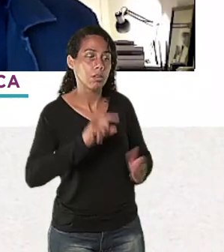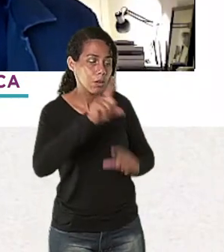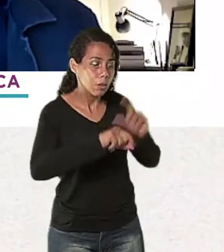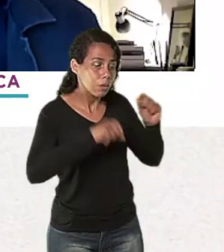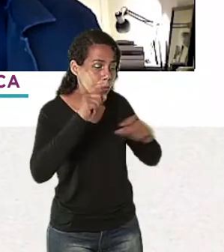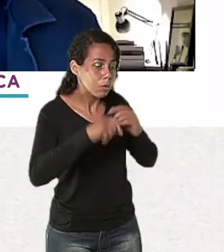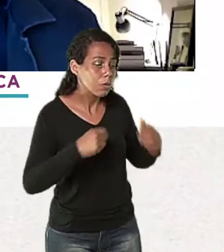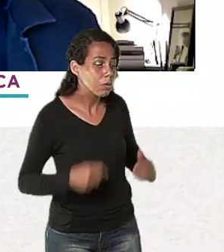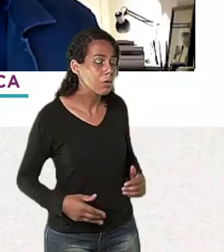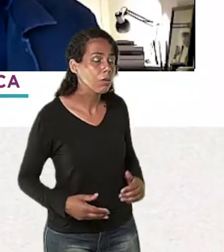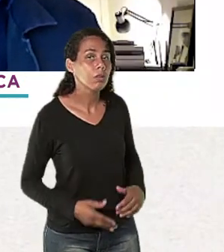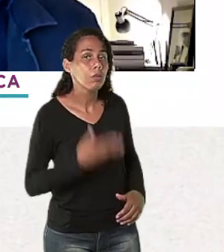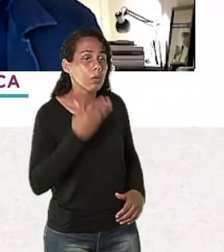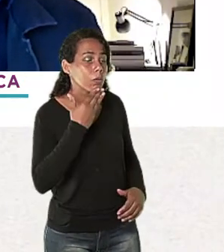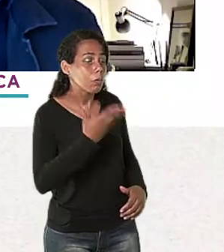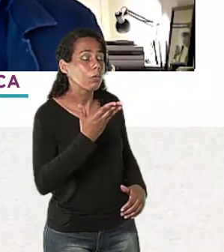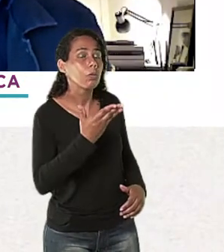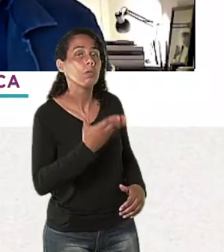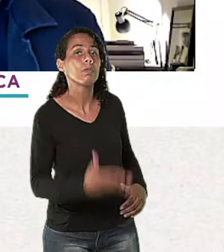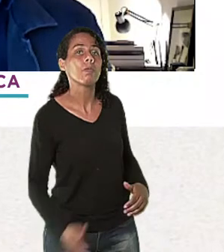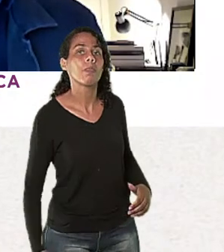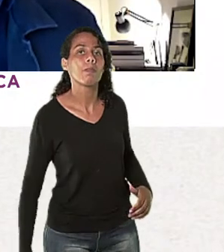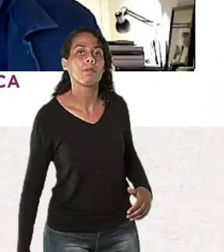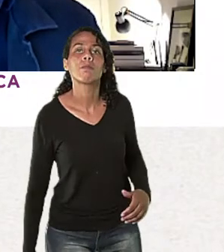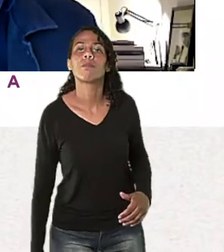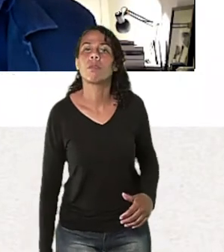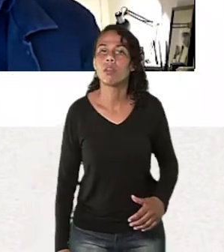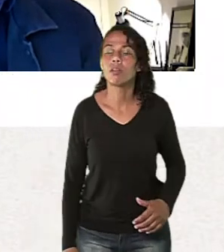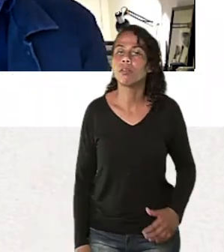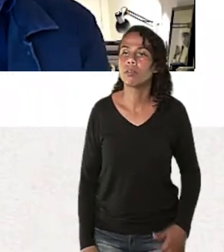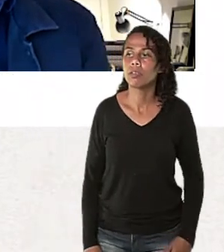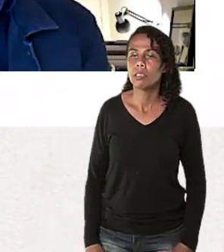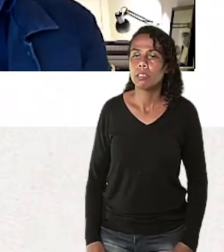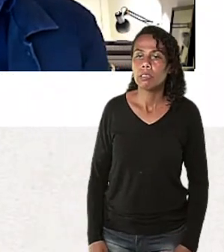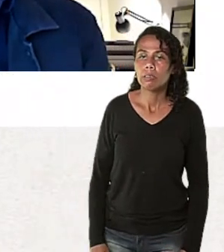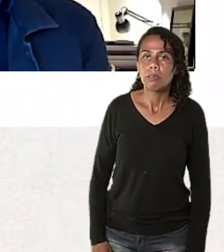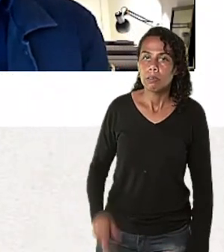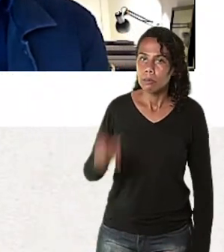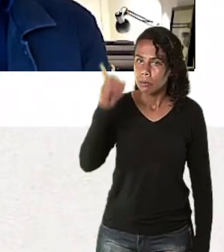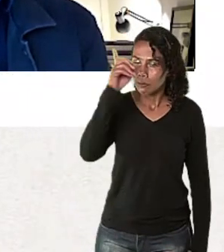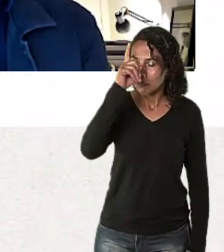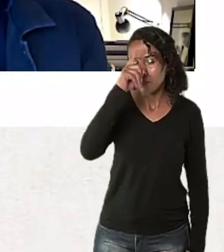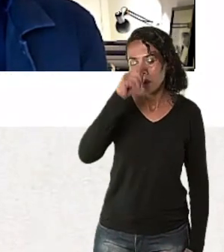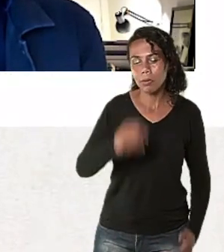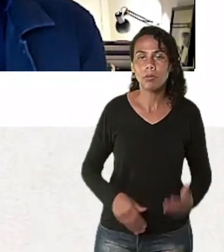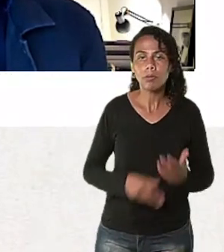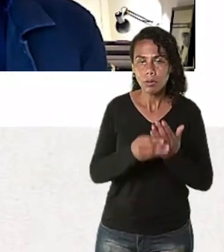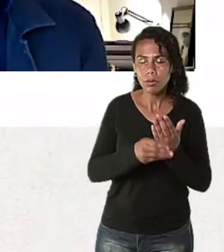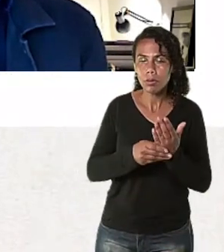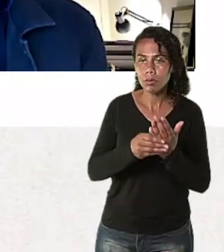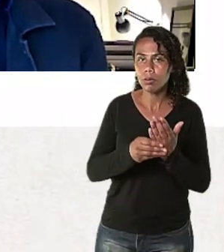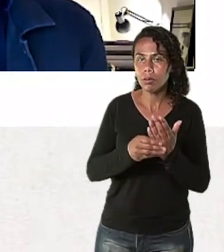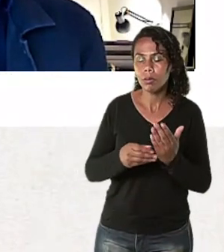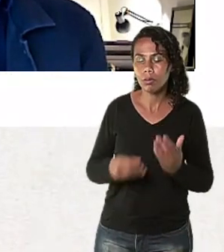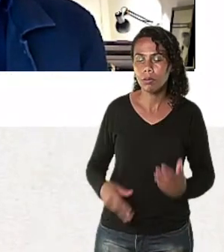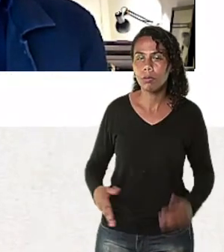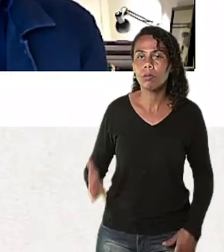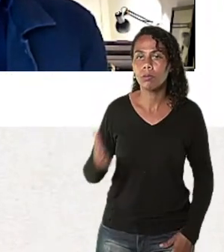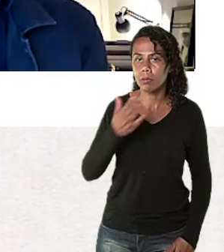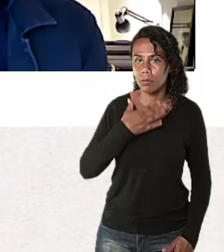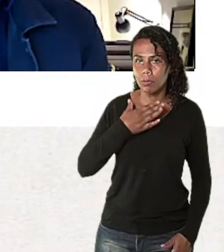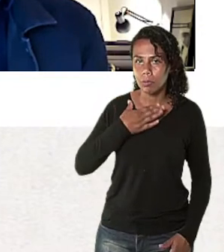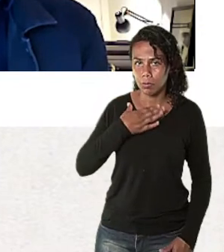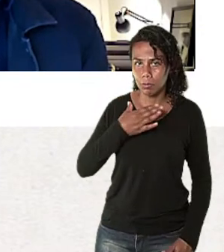Então, o livro começa. Vou fazer um pequeno resumo, só para. Porque ele começa de uma. É meio vertiginoso. É. Legal, isso. Você tem